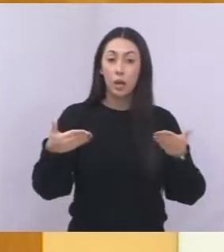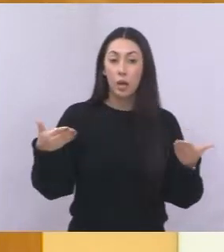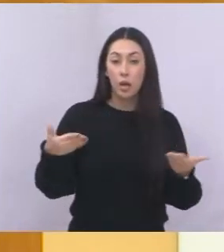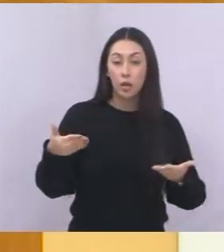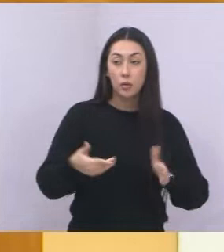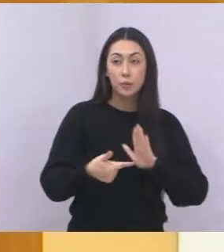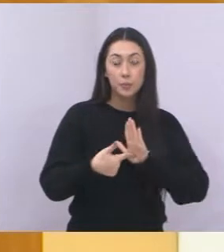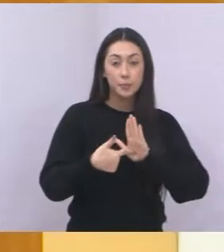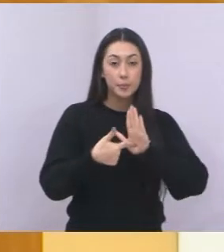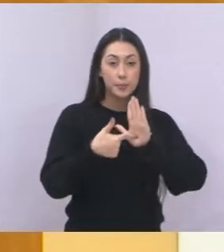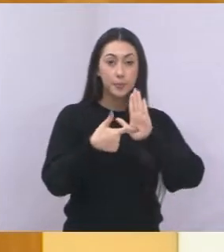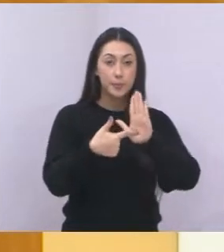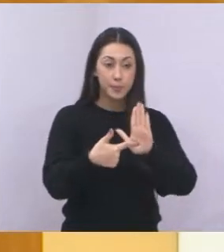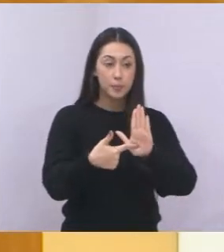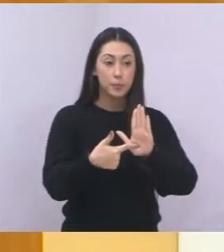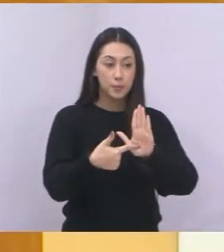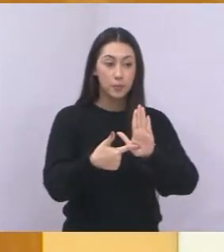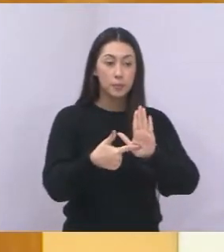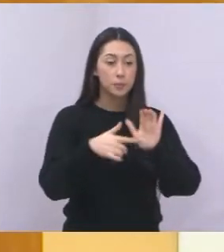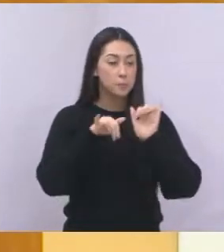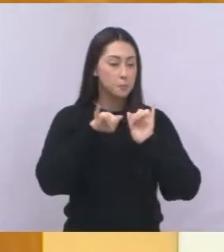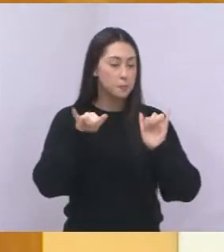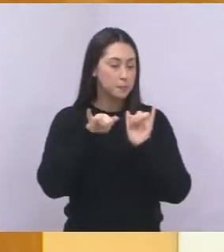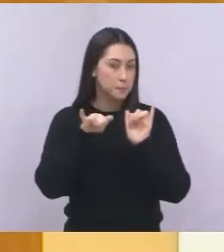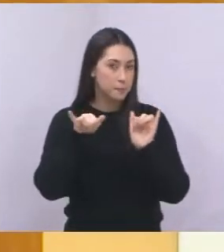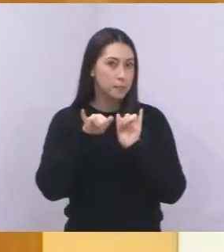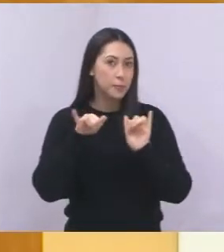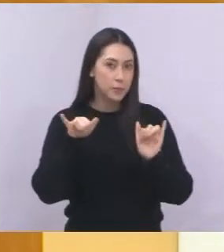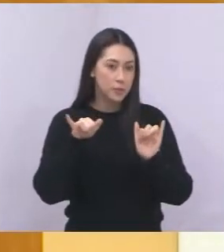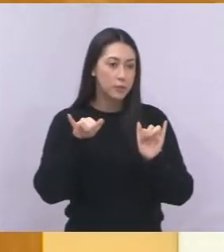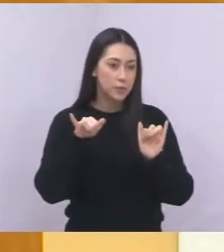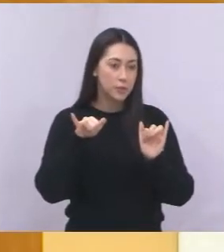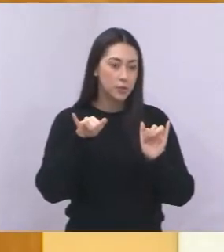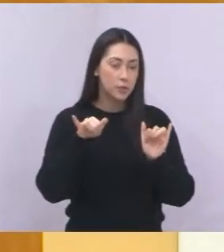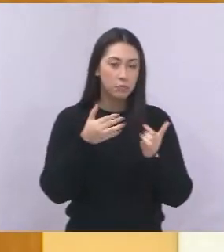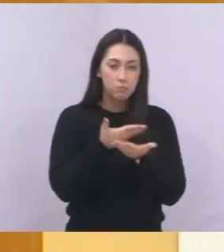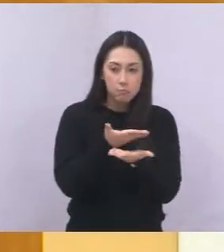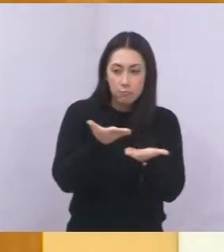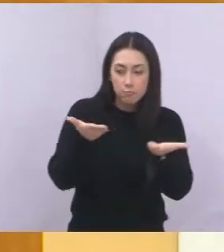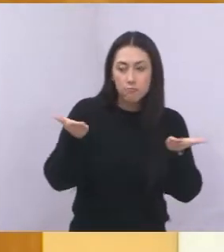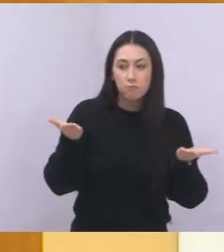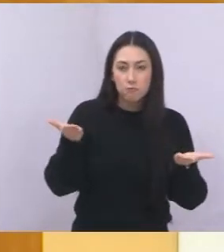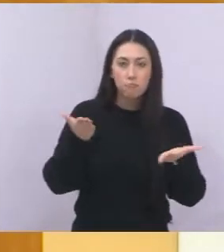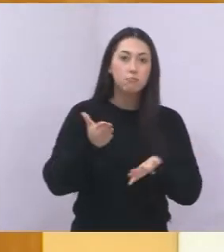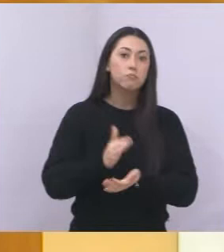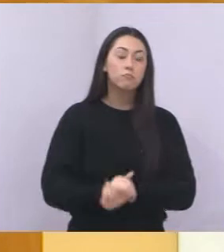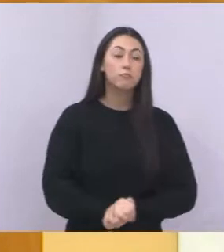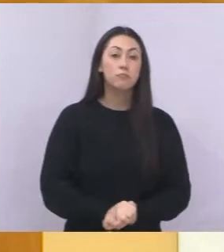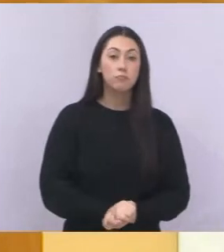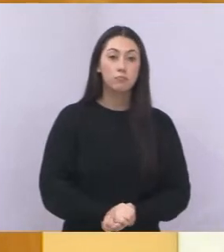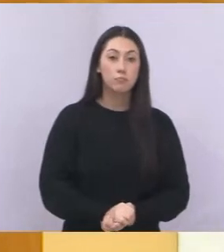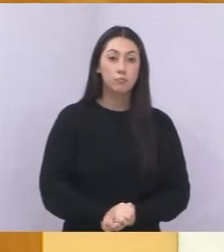apresenta hoje essa mensagem modificativa aos novos pares.